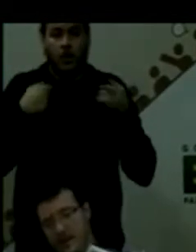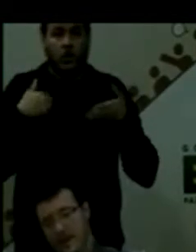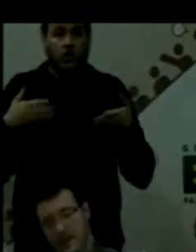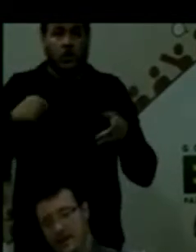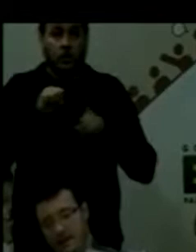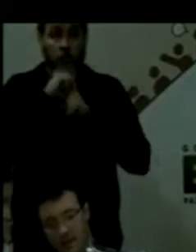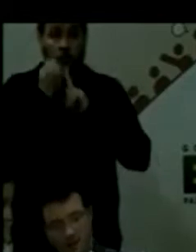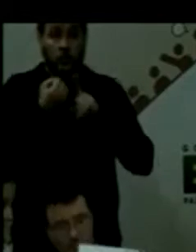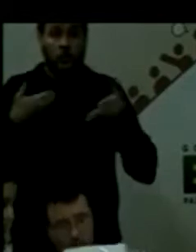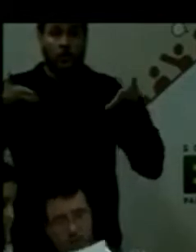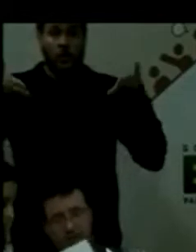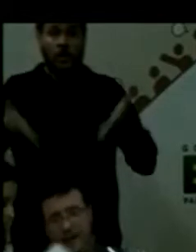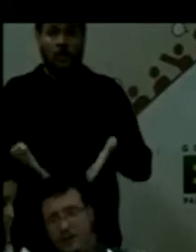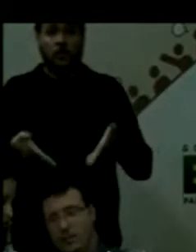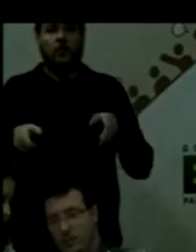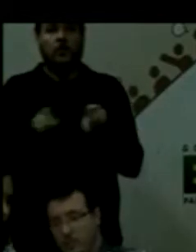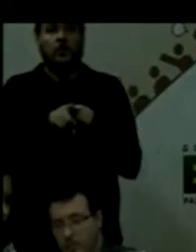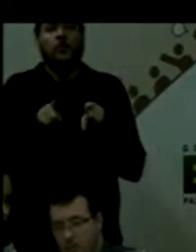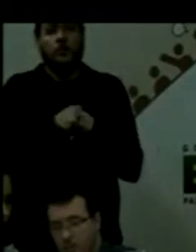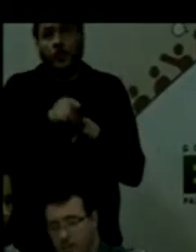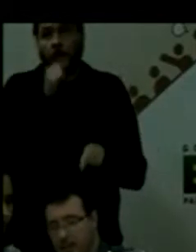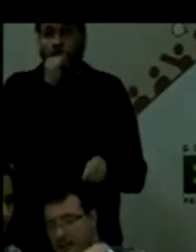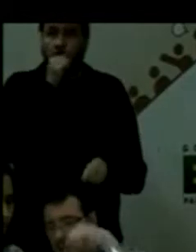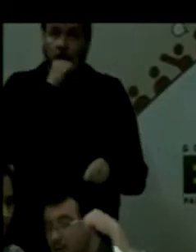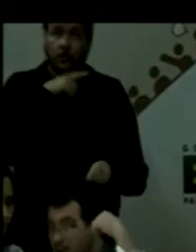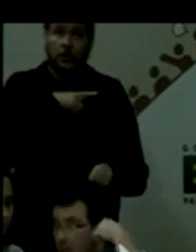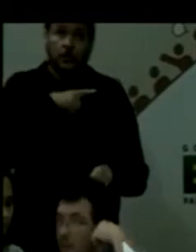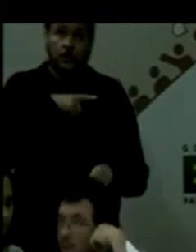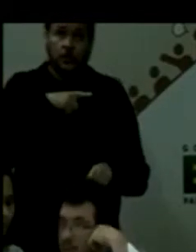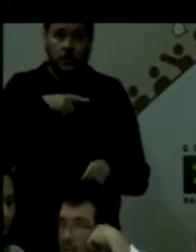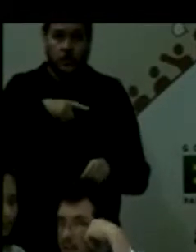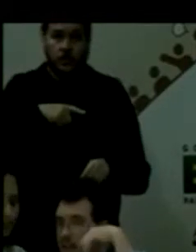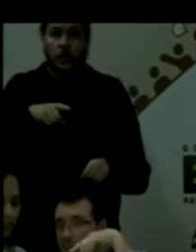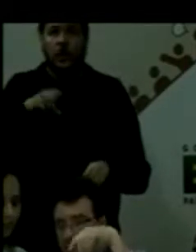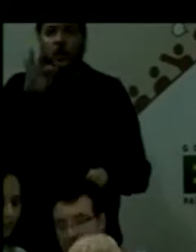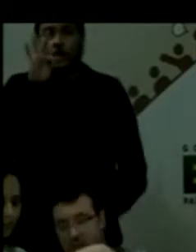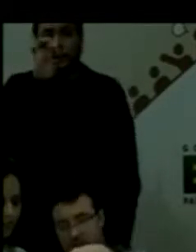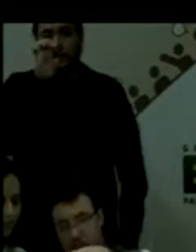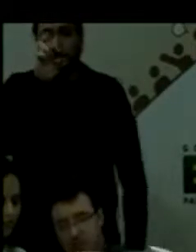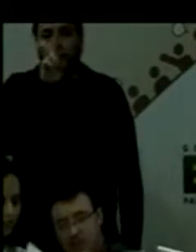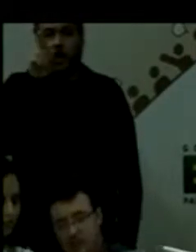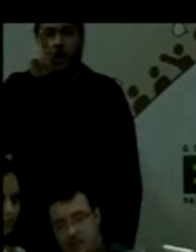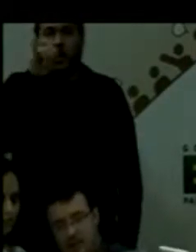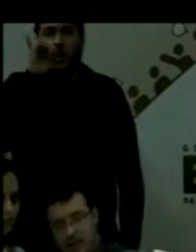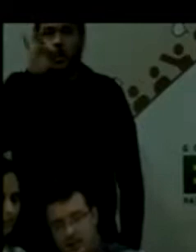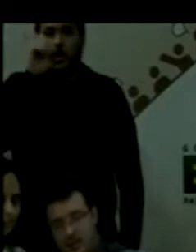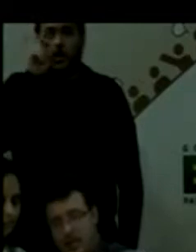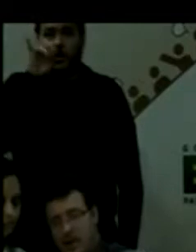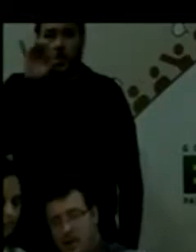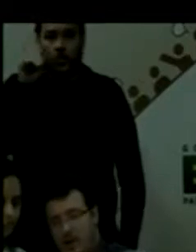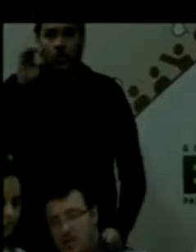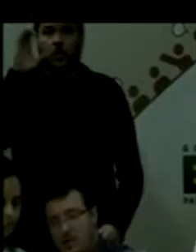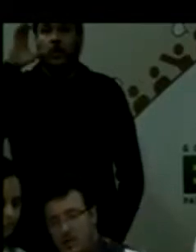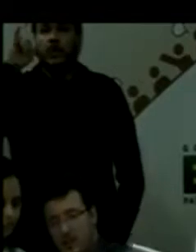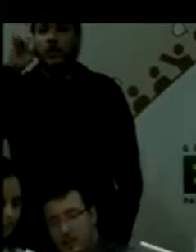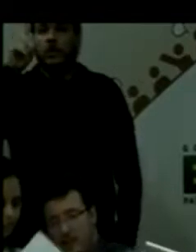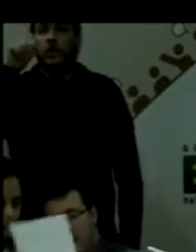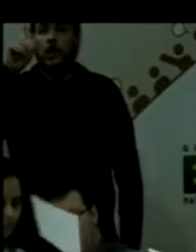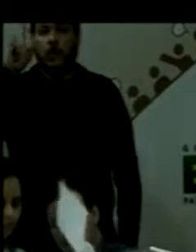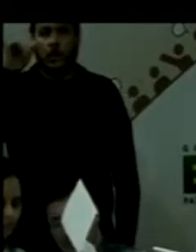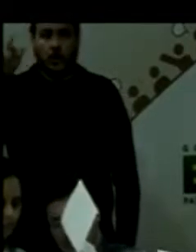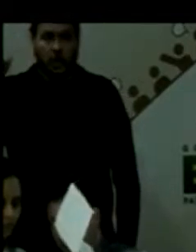social, e aí a gente teve como exemplo os territórios da cidadania, né, os orçamentos